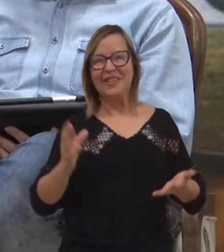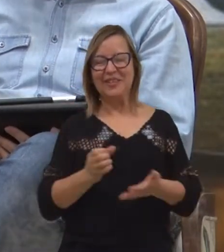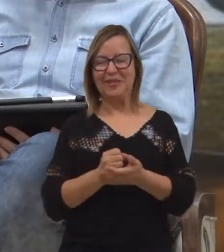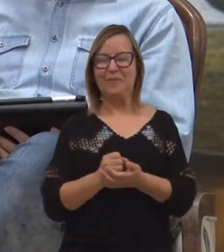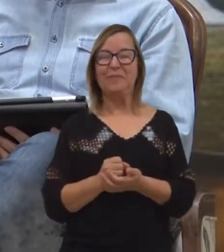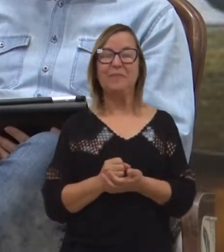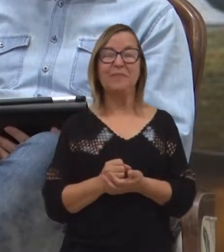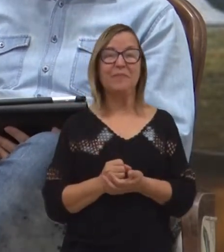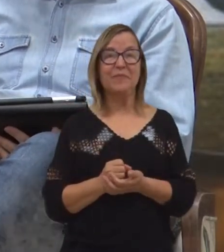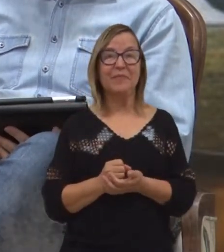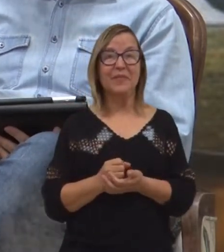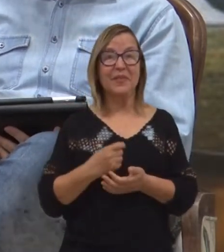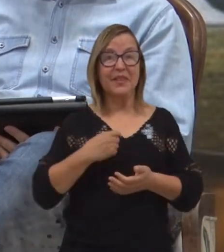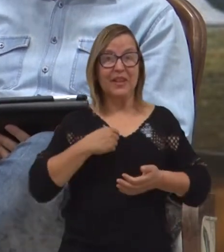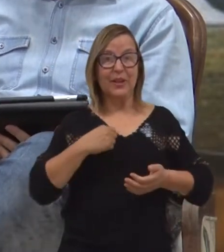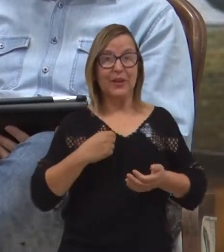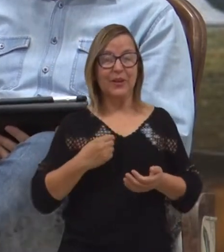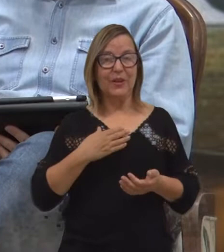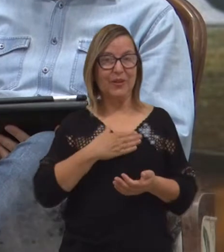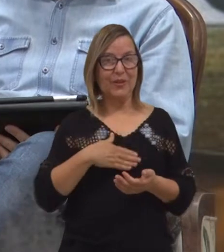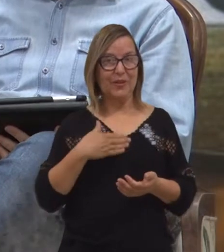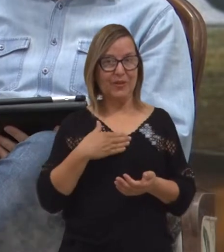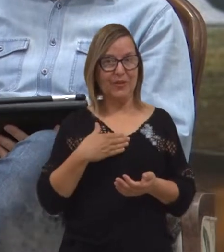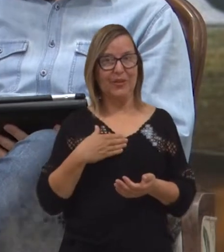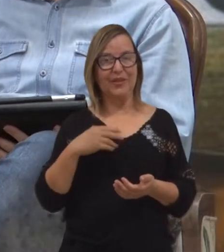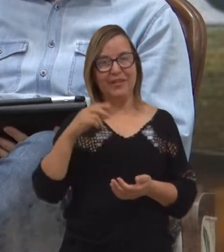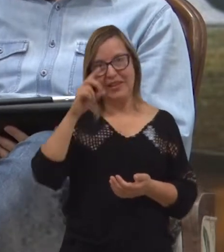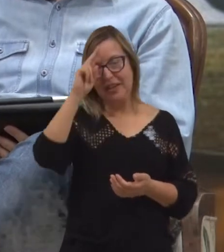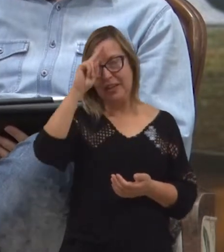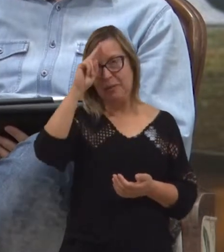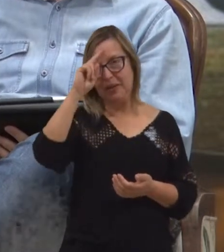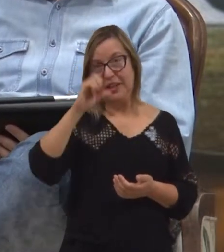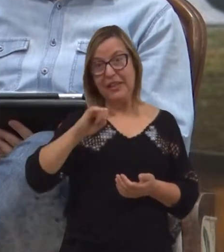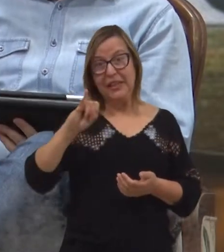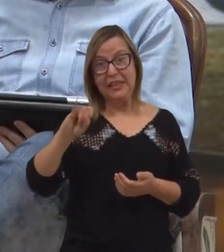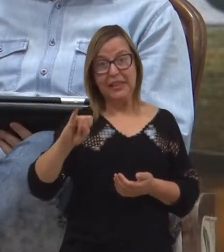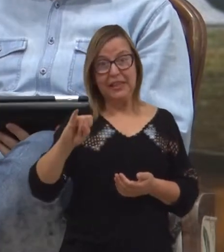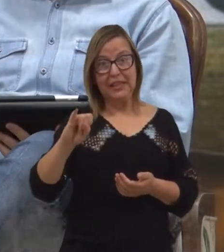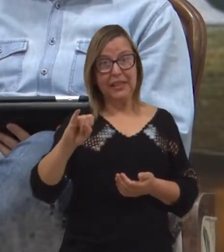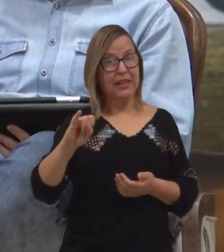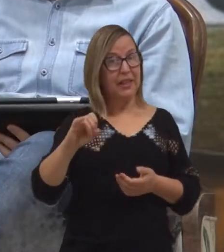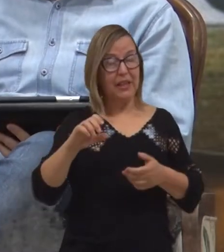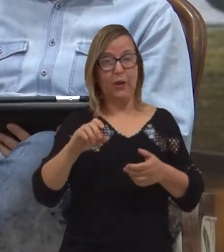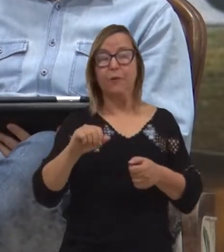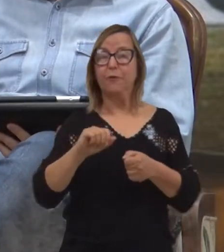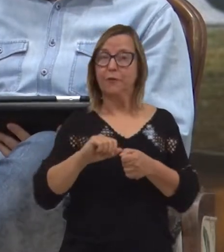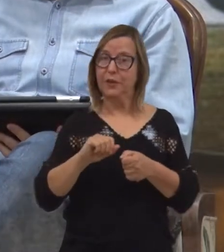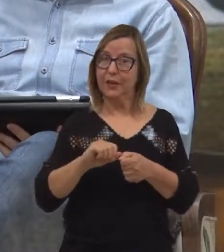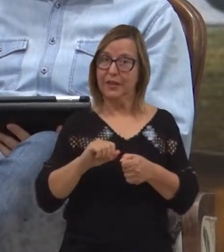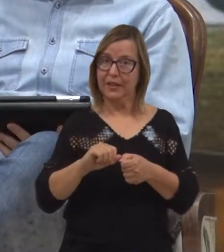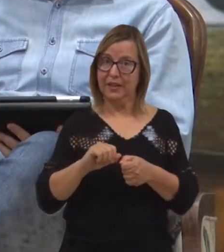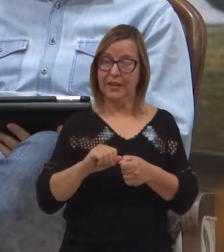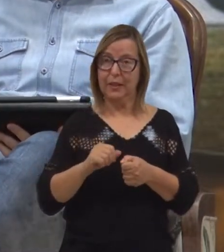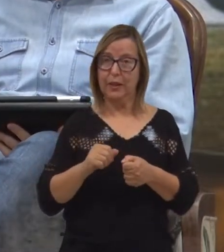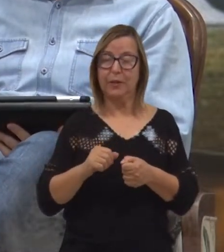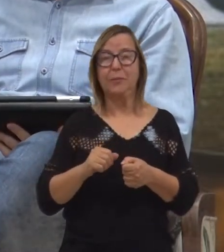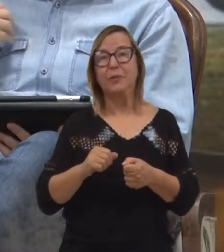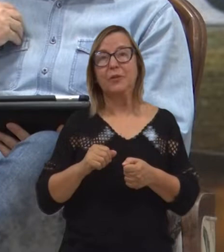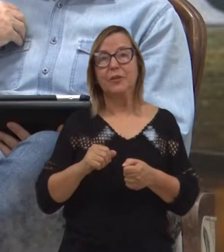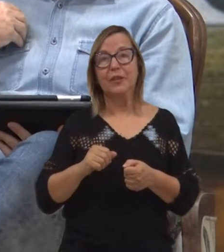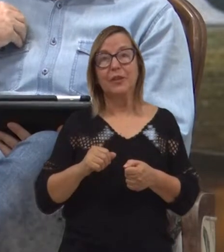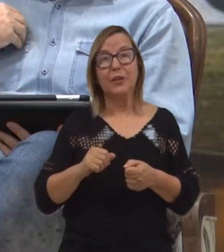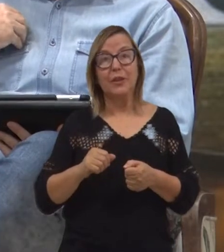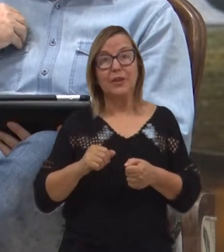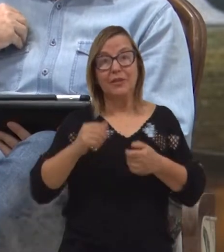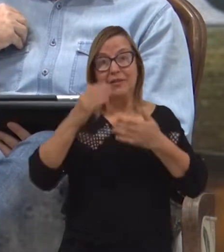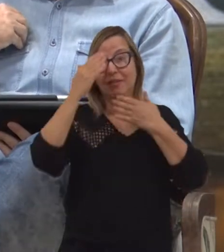também, porque se nós não fizermos isso com ações de graça, com alegria no coração, né, que para